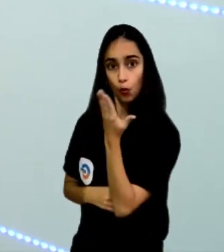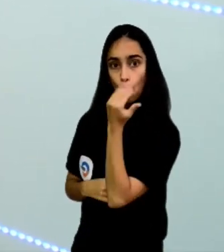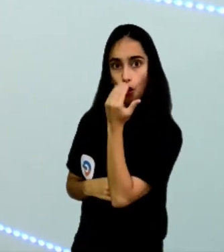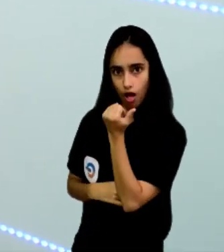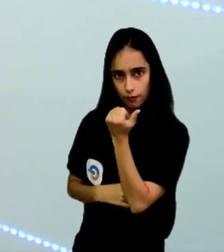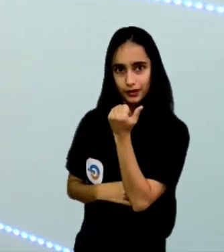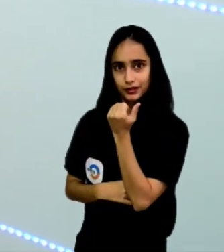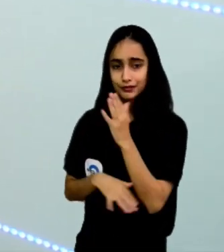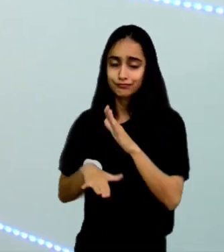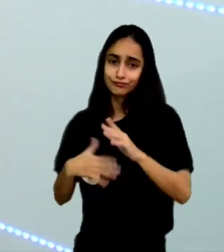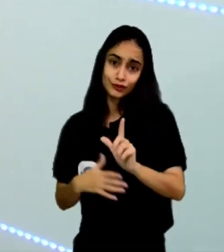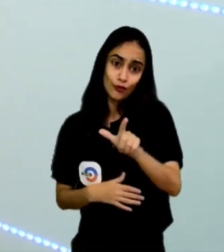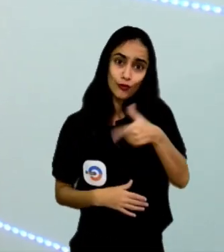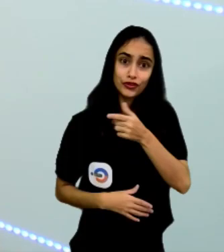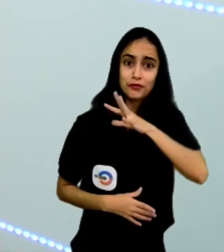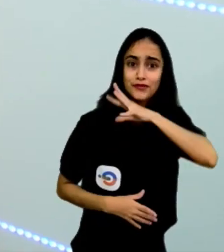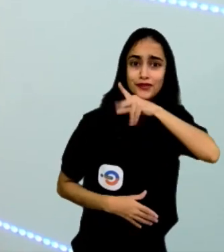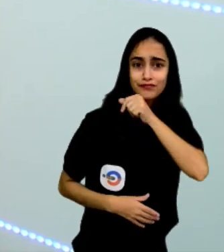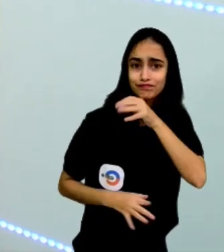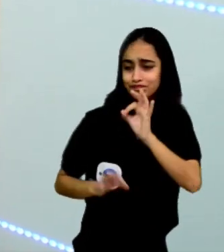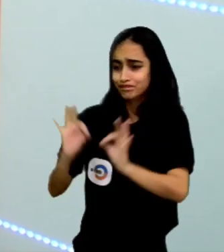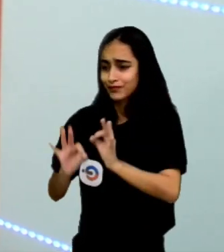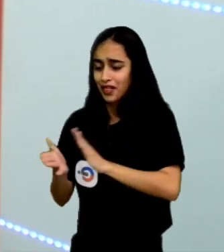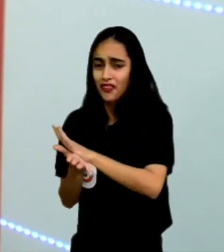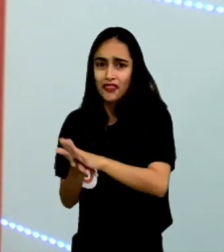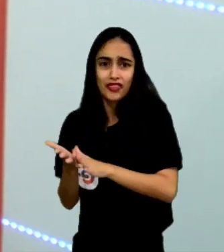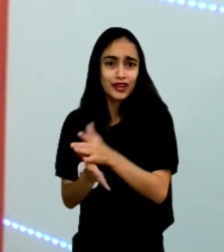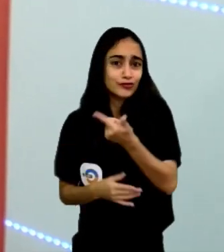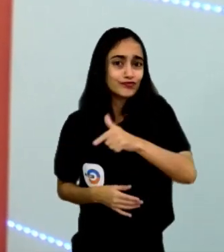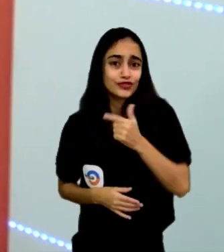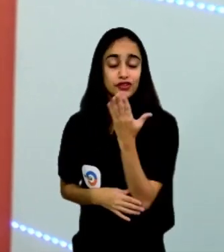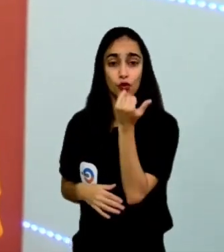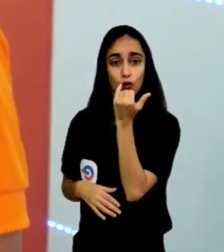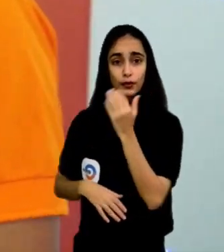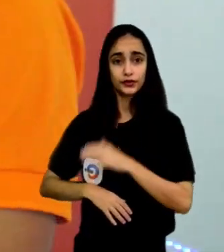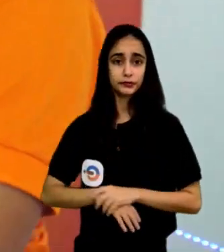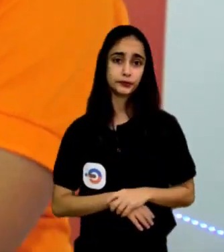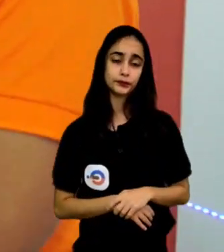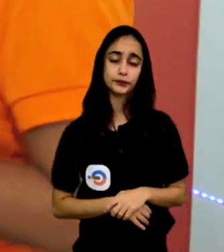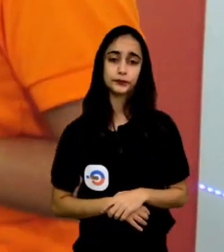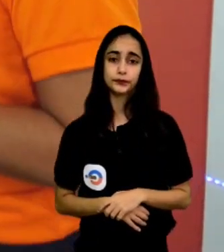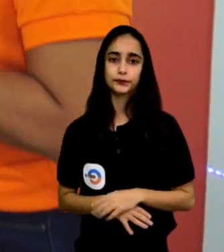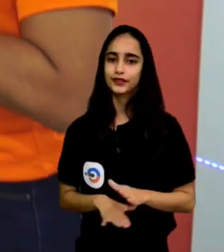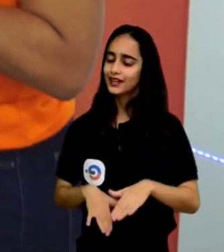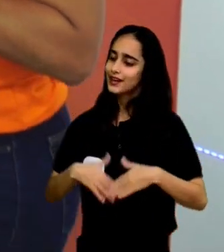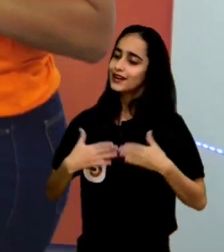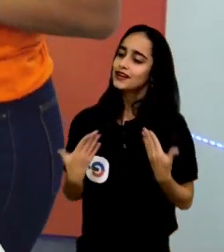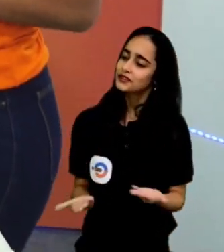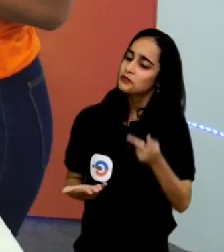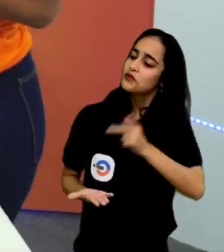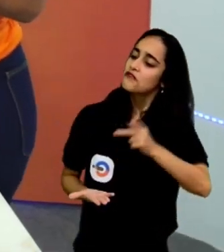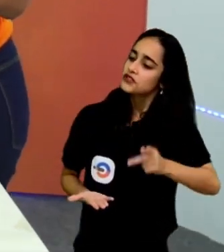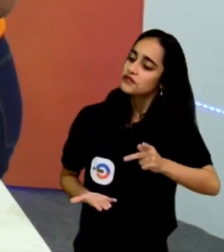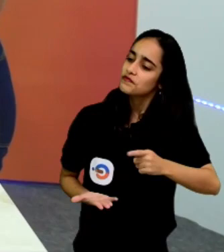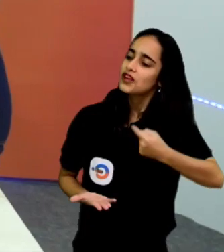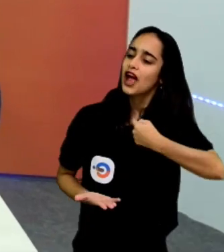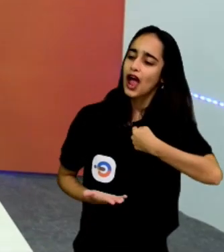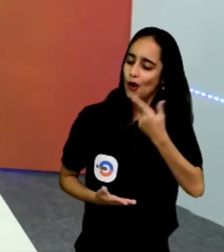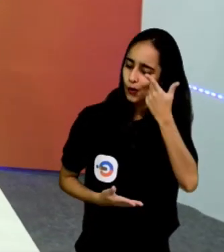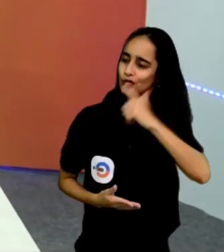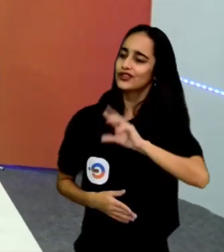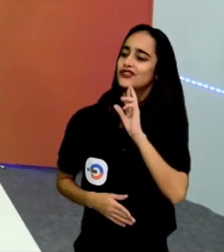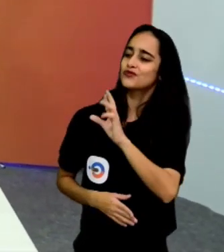cigarra não se preparou e ficou sem ter o que comer. E aí, professora, estou por dentro do